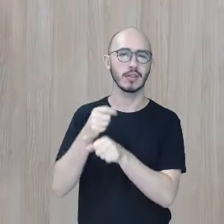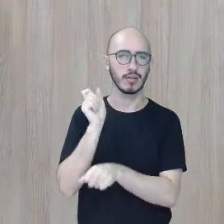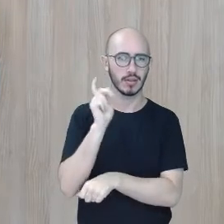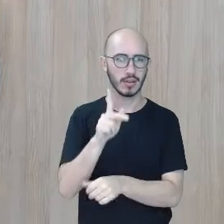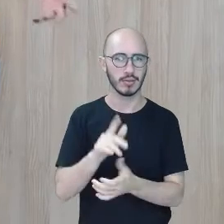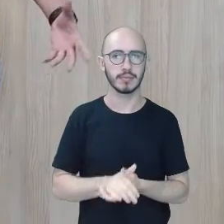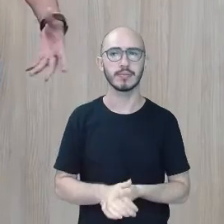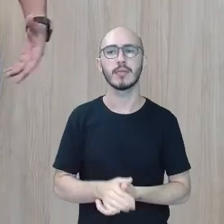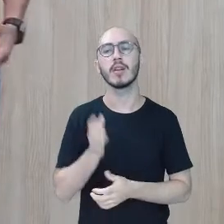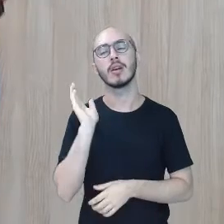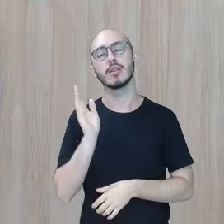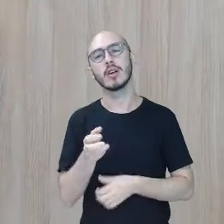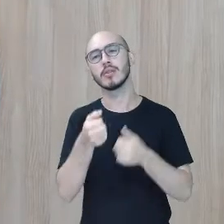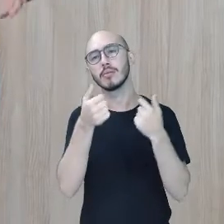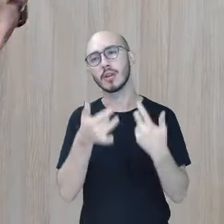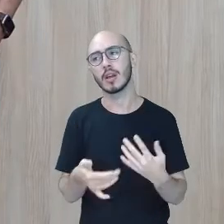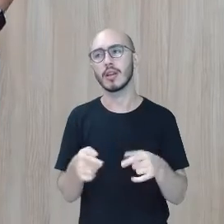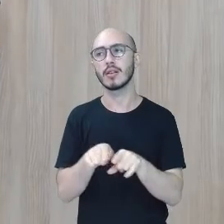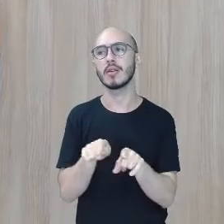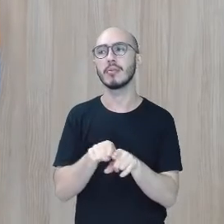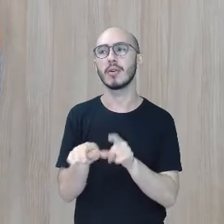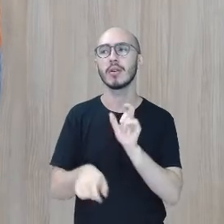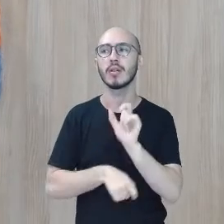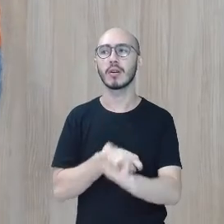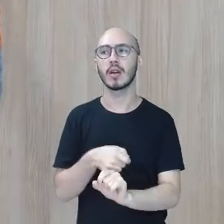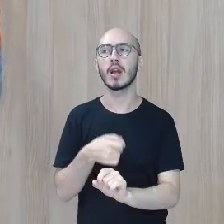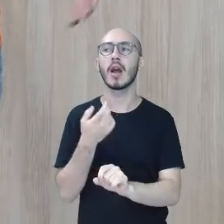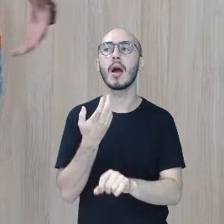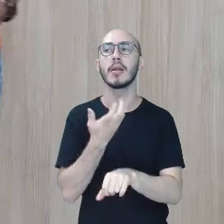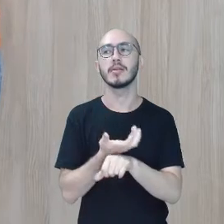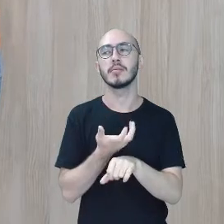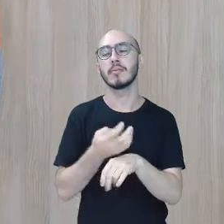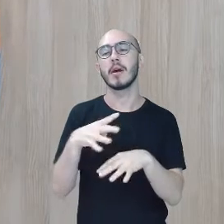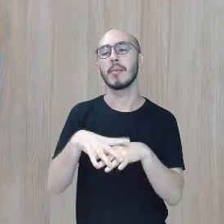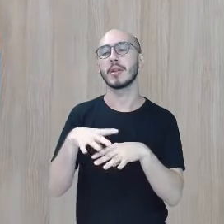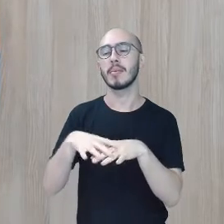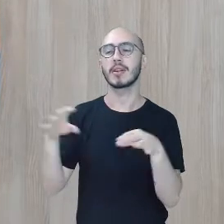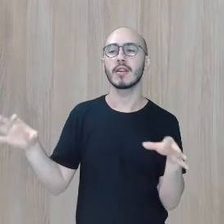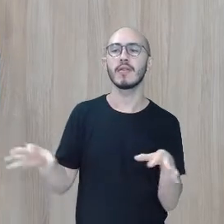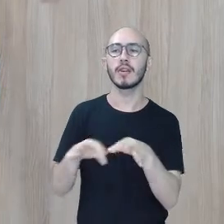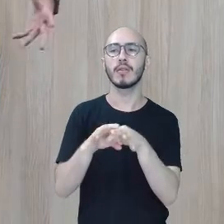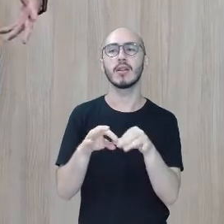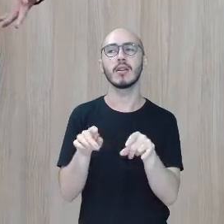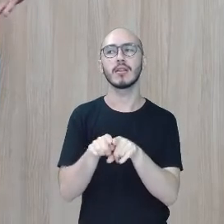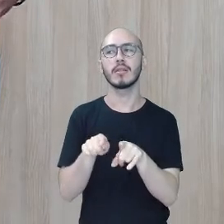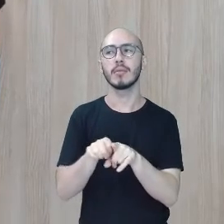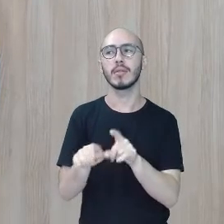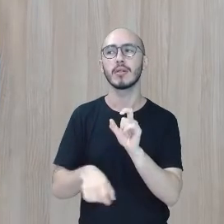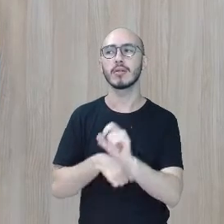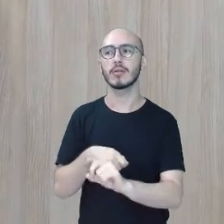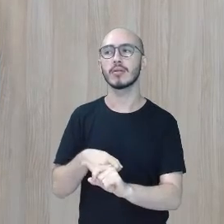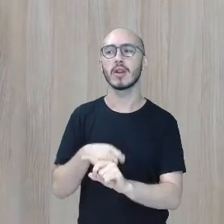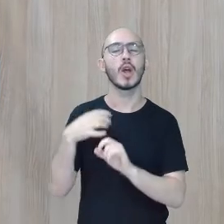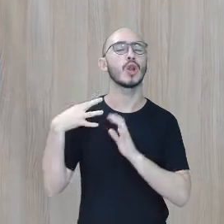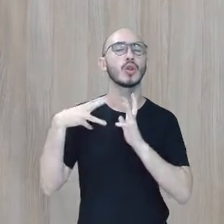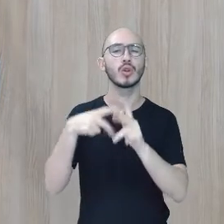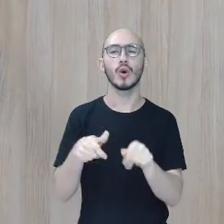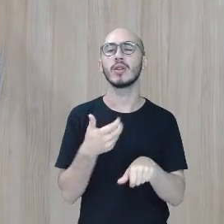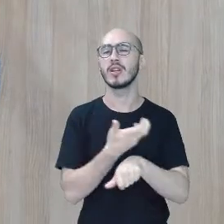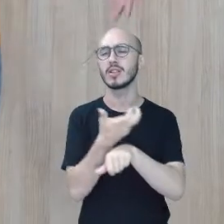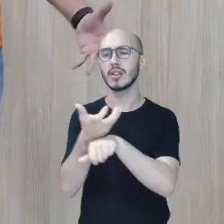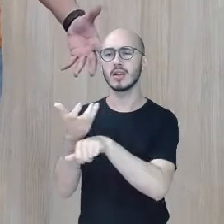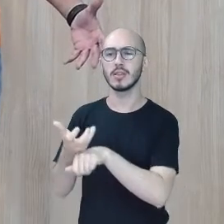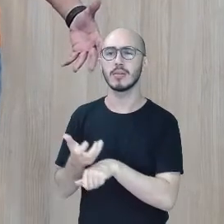bom? Como eu já falei também, a matemática ela está sempre interligada, sempre interlaçada, certo? Com todas as